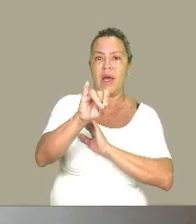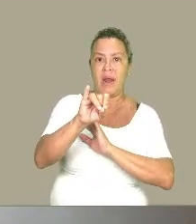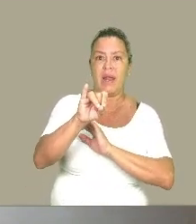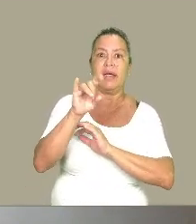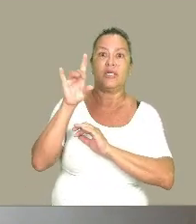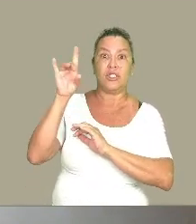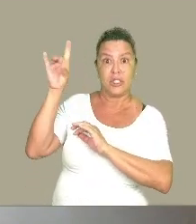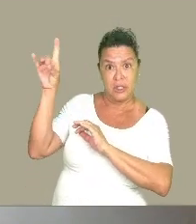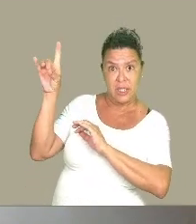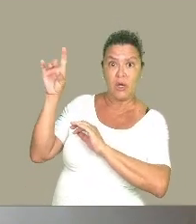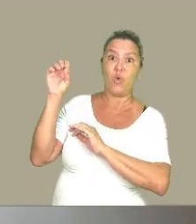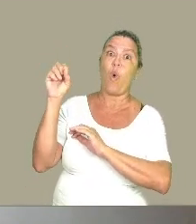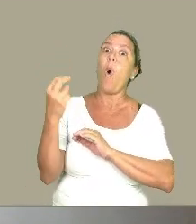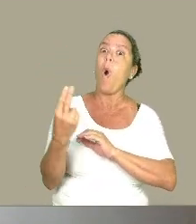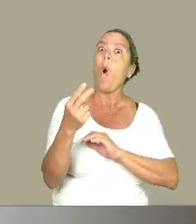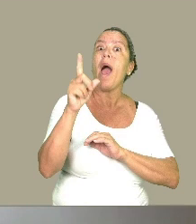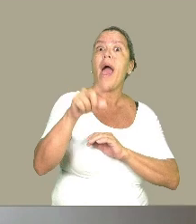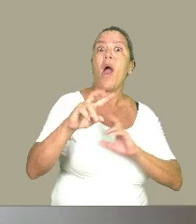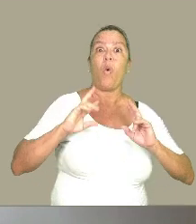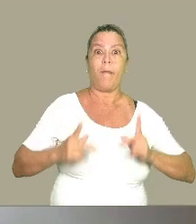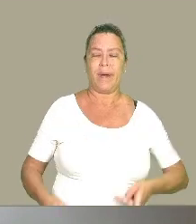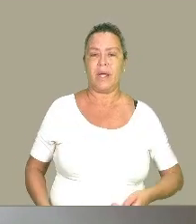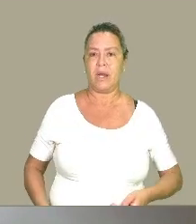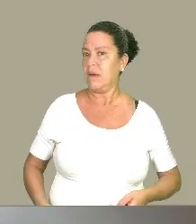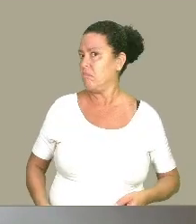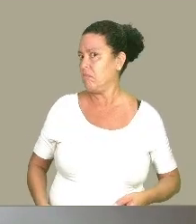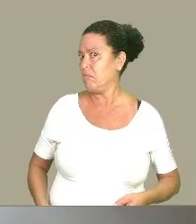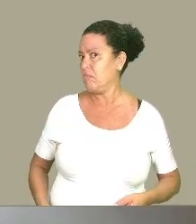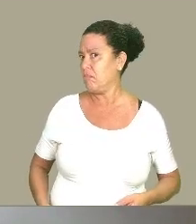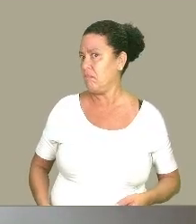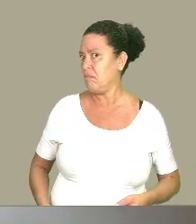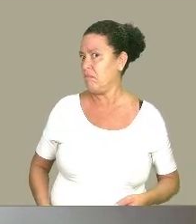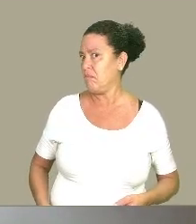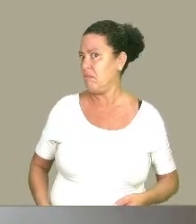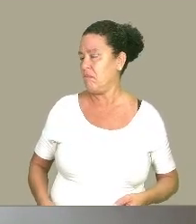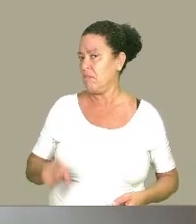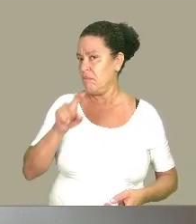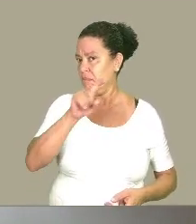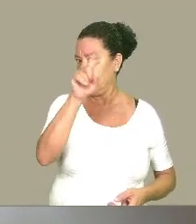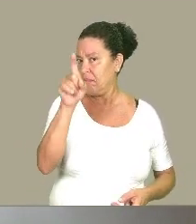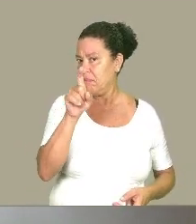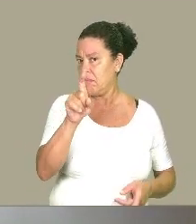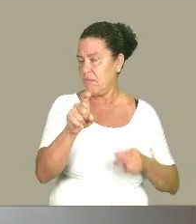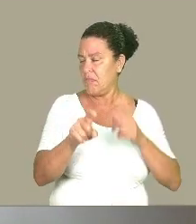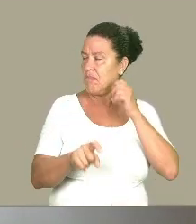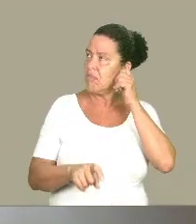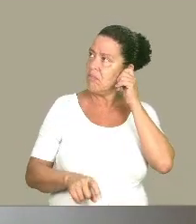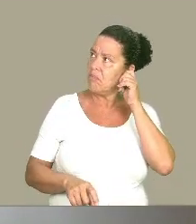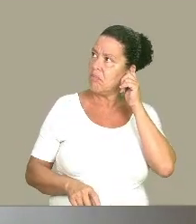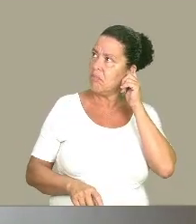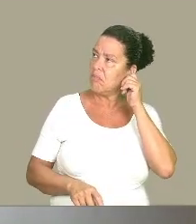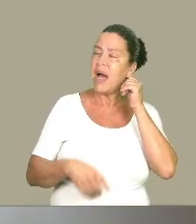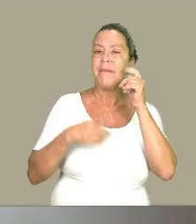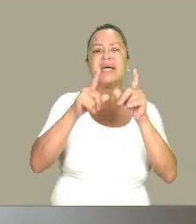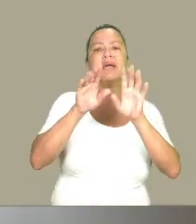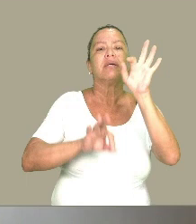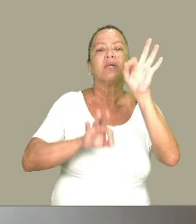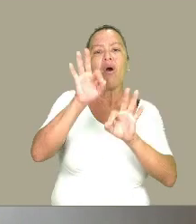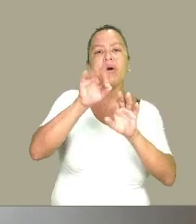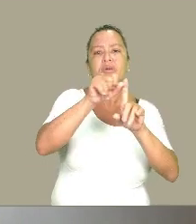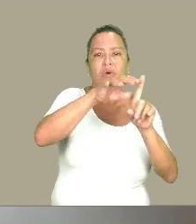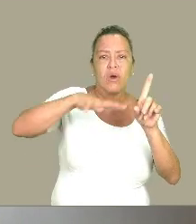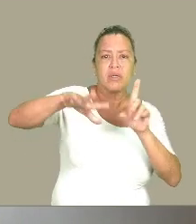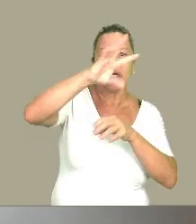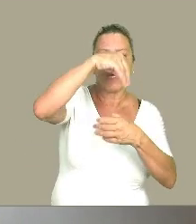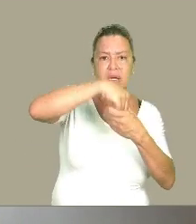Deus ou ela é uma lei humana? A gente sabe que esse tipo de organização social e